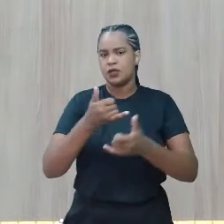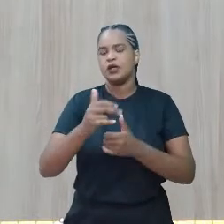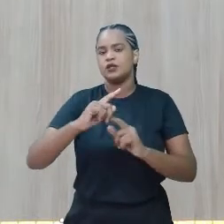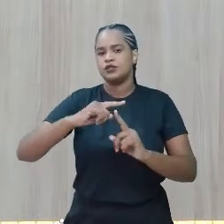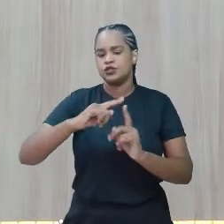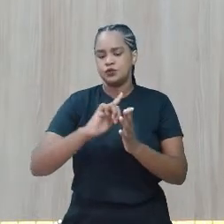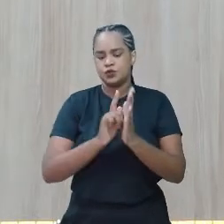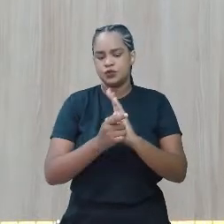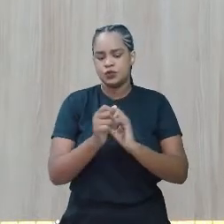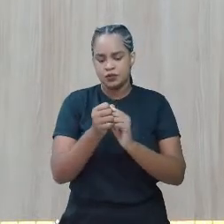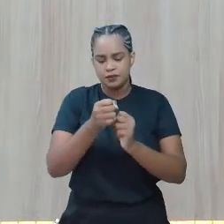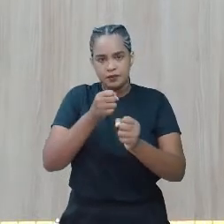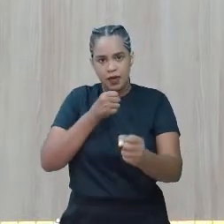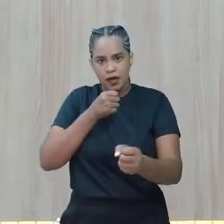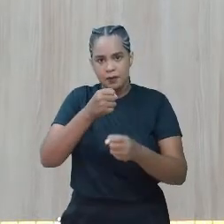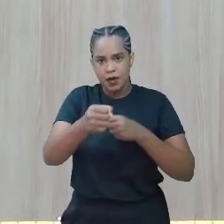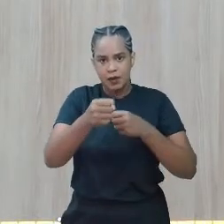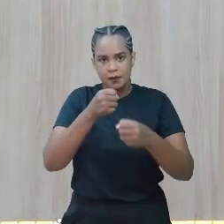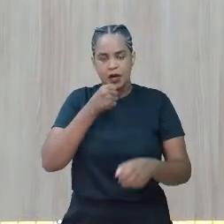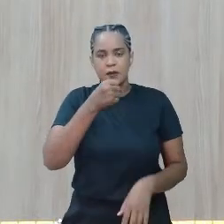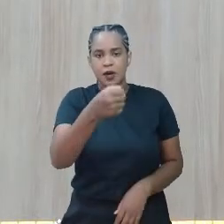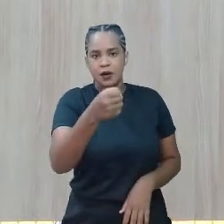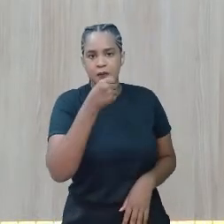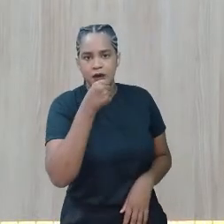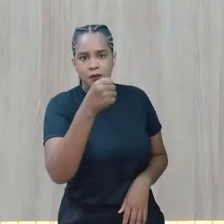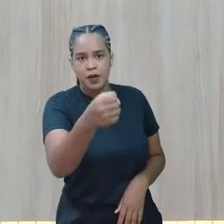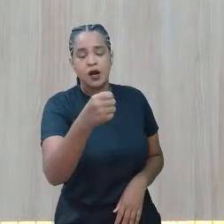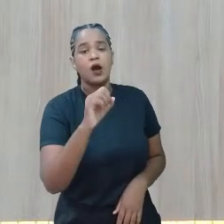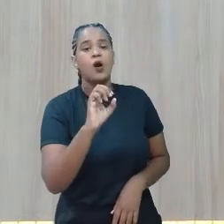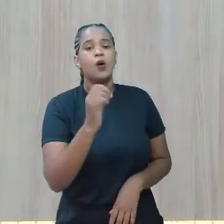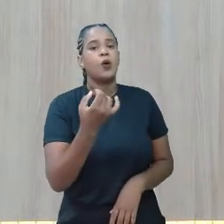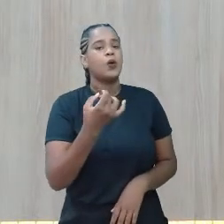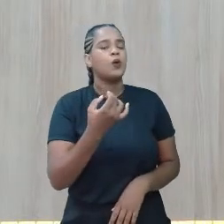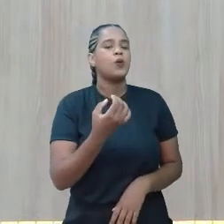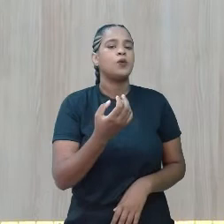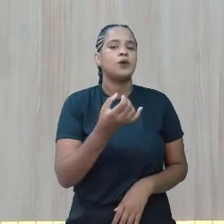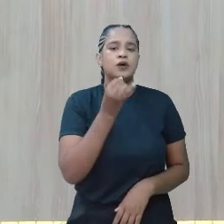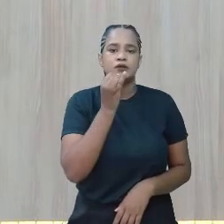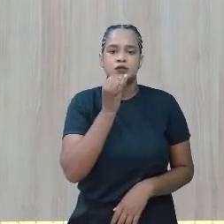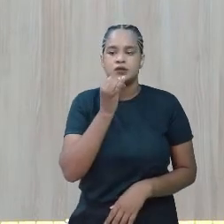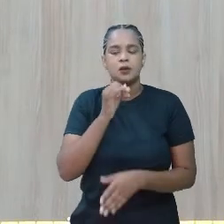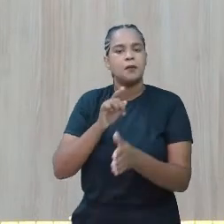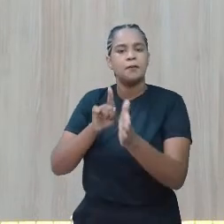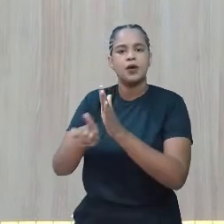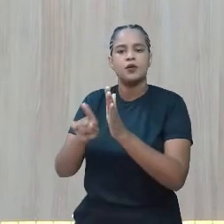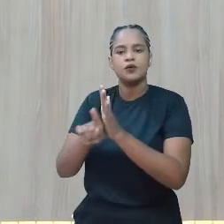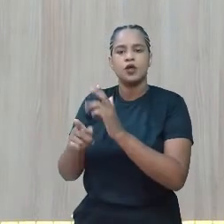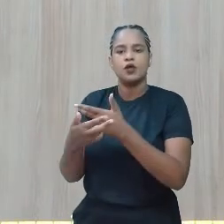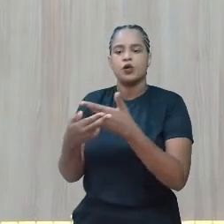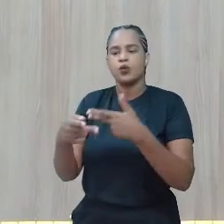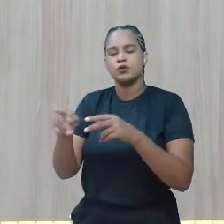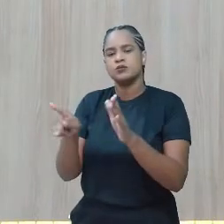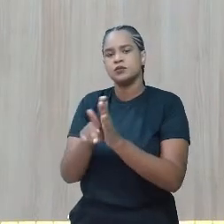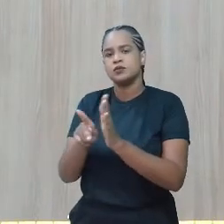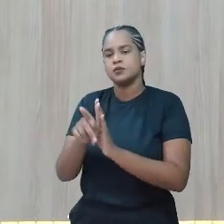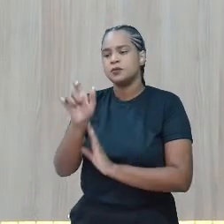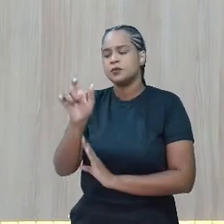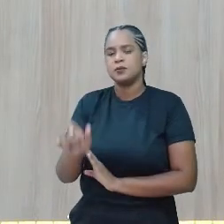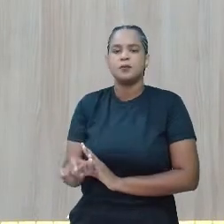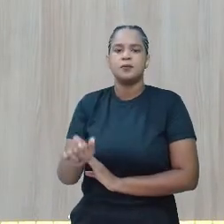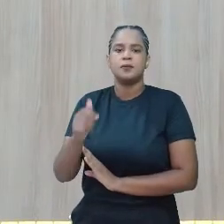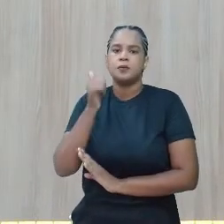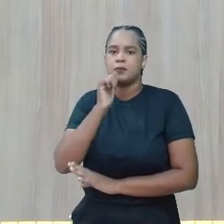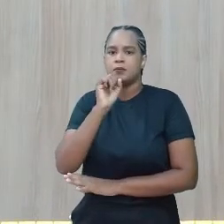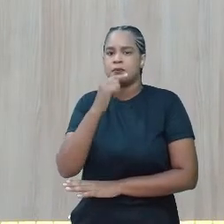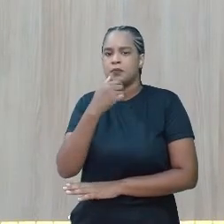entrevista ou, de repente, feito realmente uma entrevista séria com seus pais, com um adulto que você